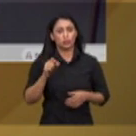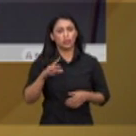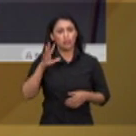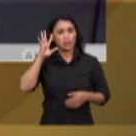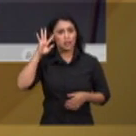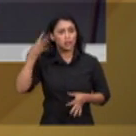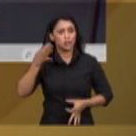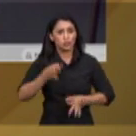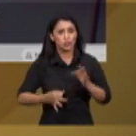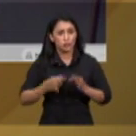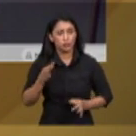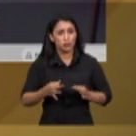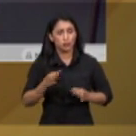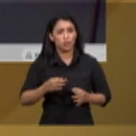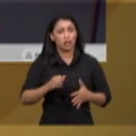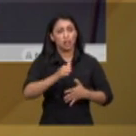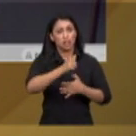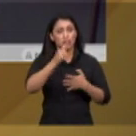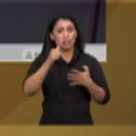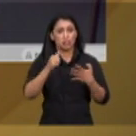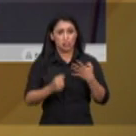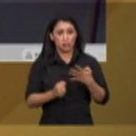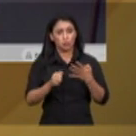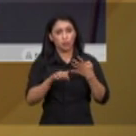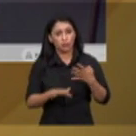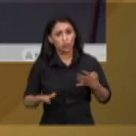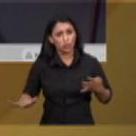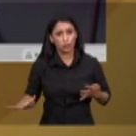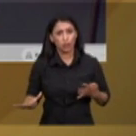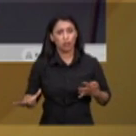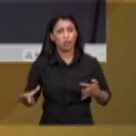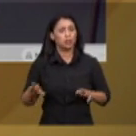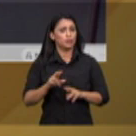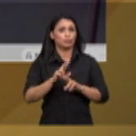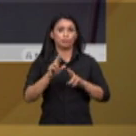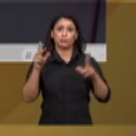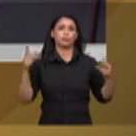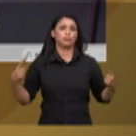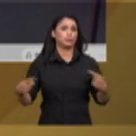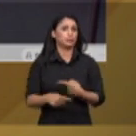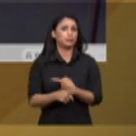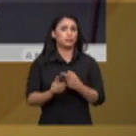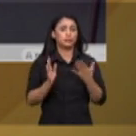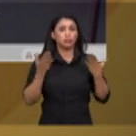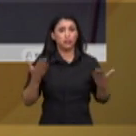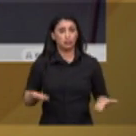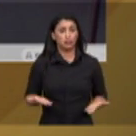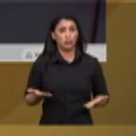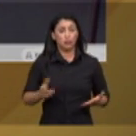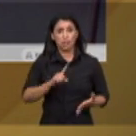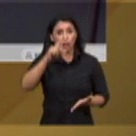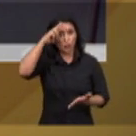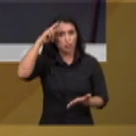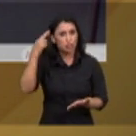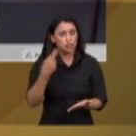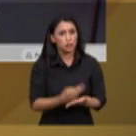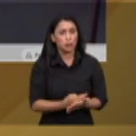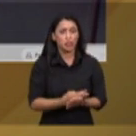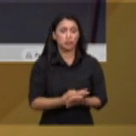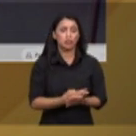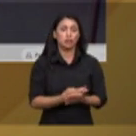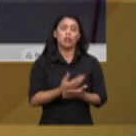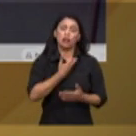inclusive constante de súmula vinculante, e permito-me um juízo mais agudo, em total desrespeito ao Pacto